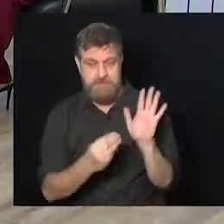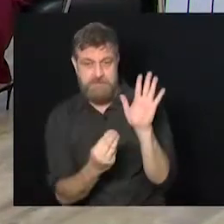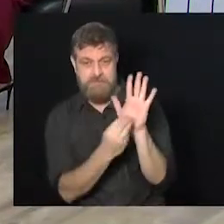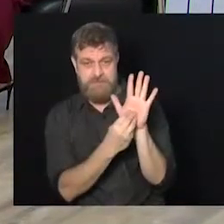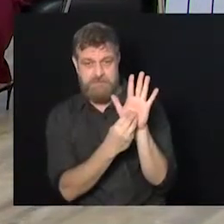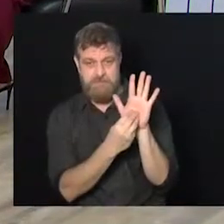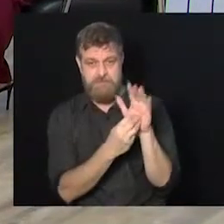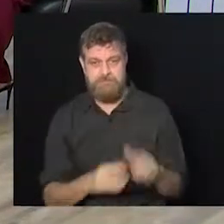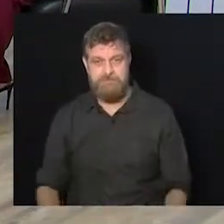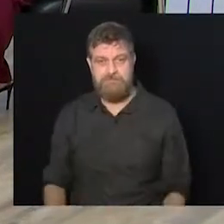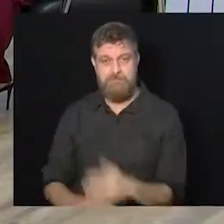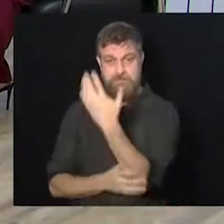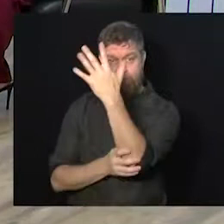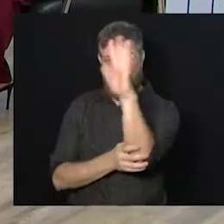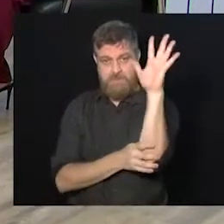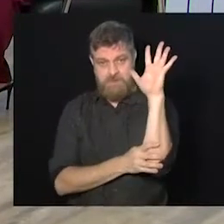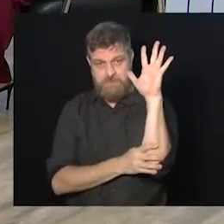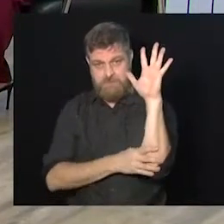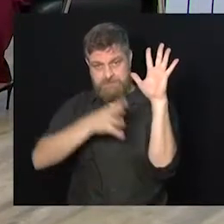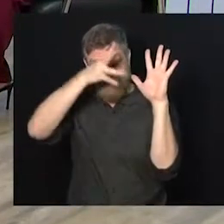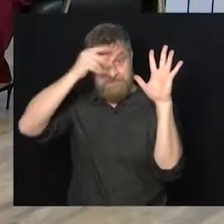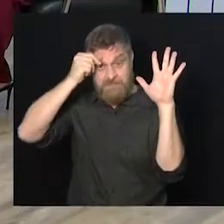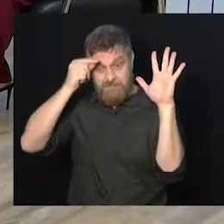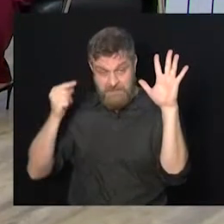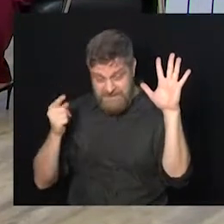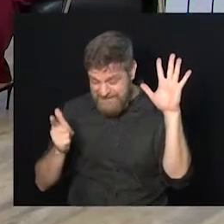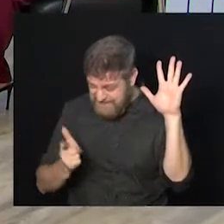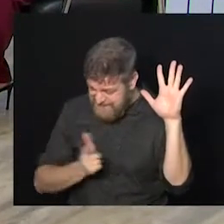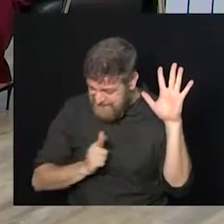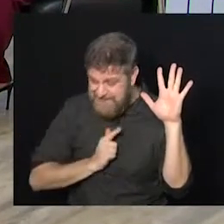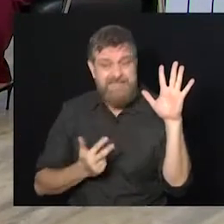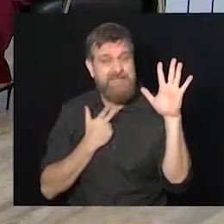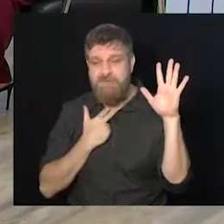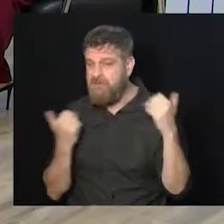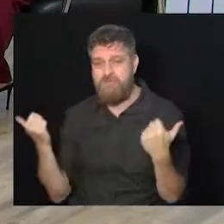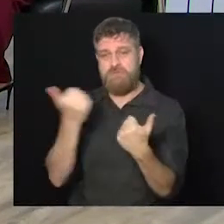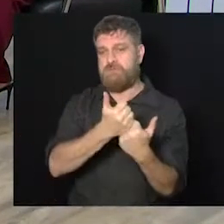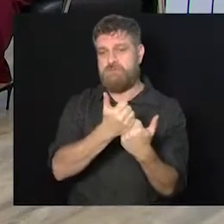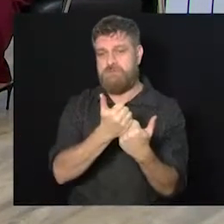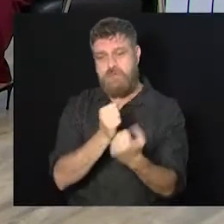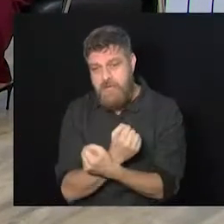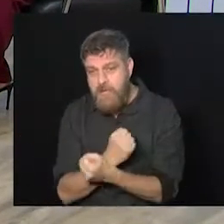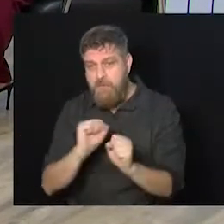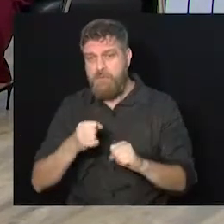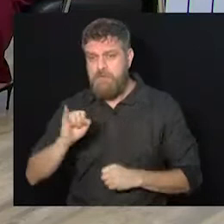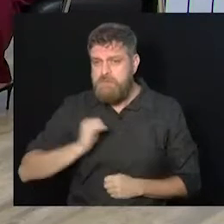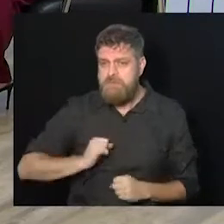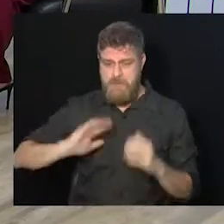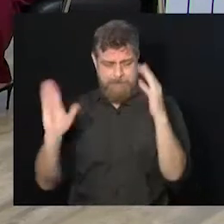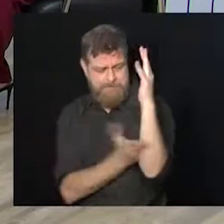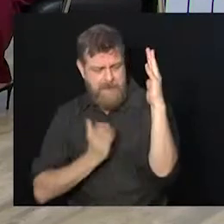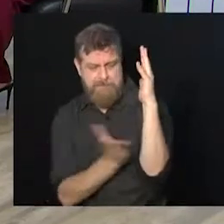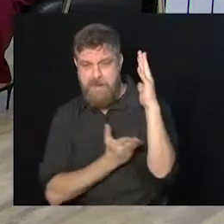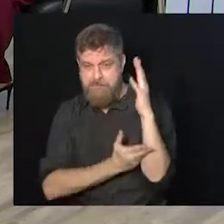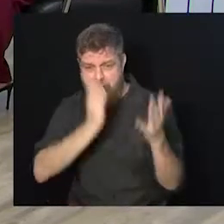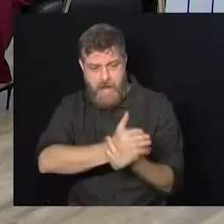a floresta fornece, eles são insubstituíveis. Se você acabar com a floresta, você não vai